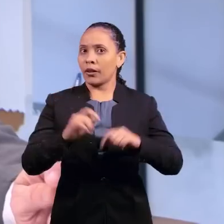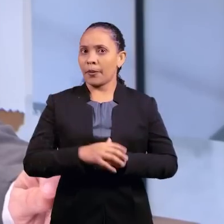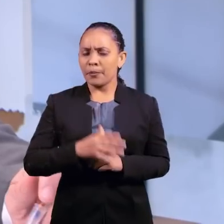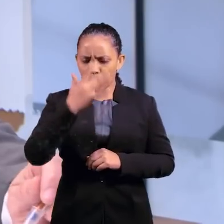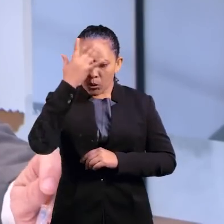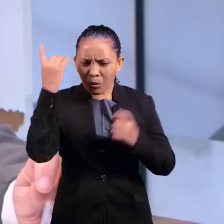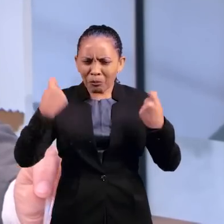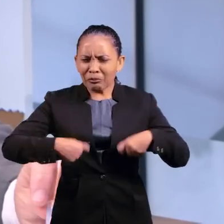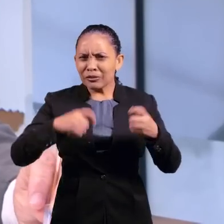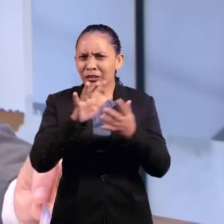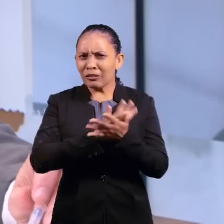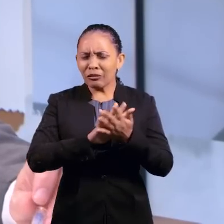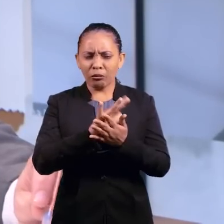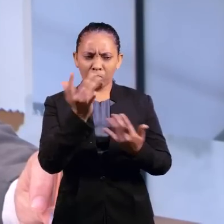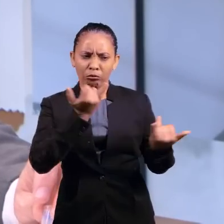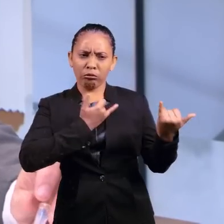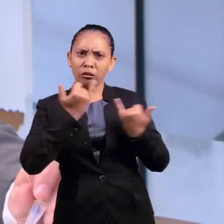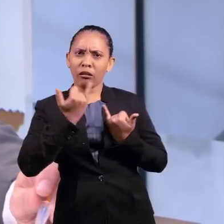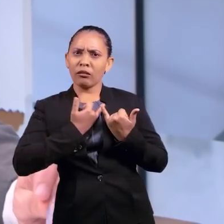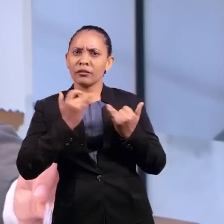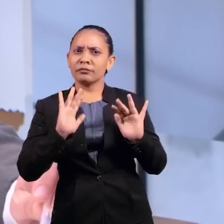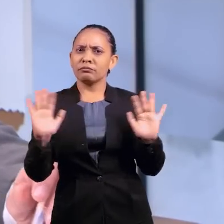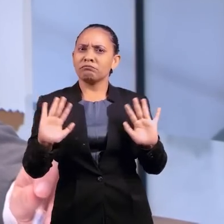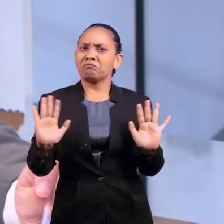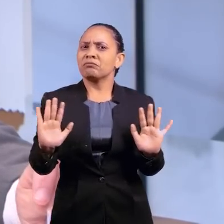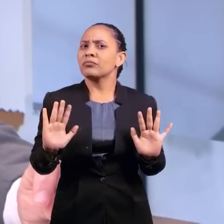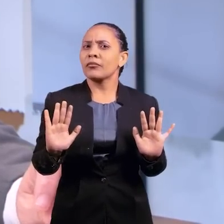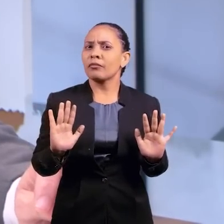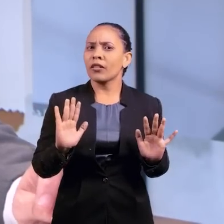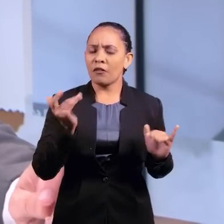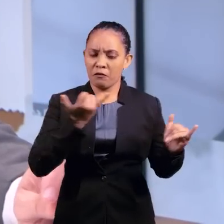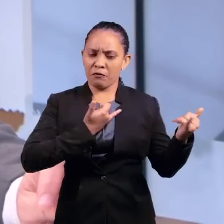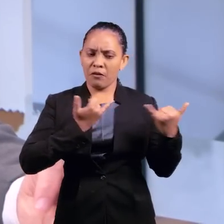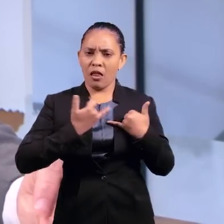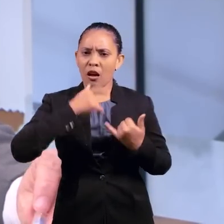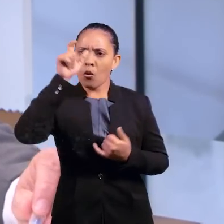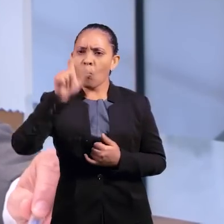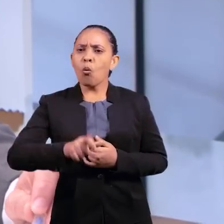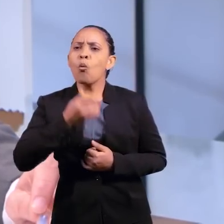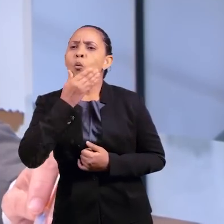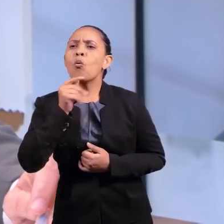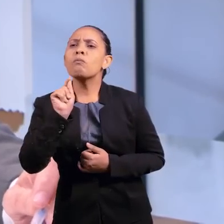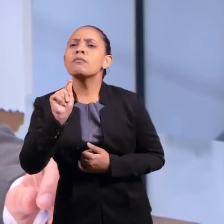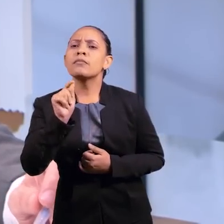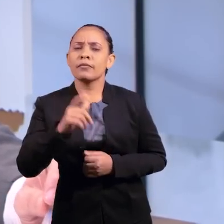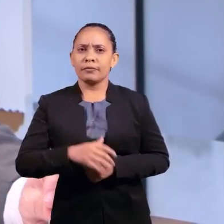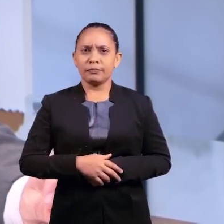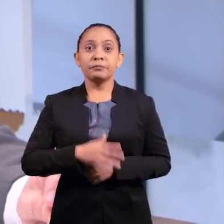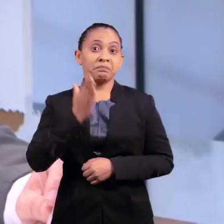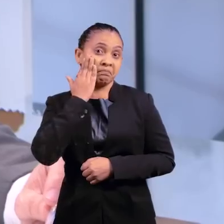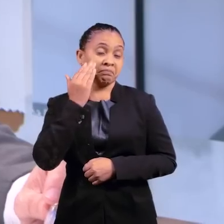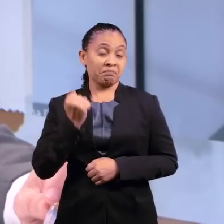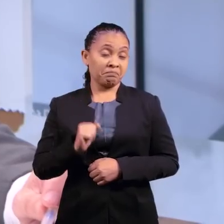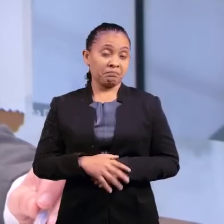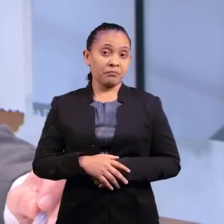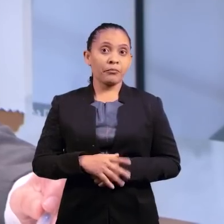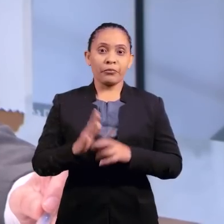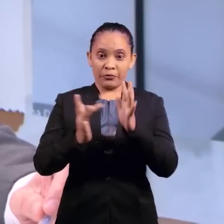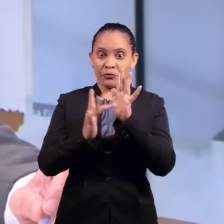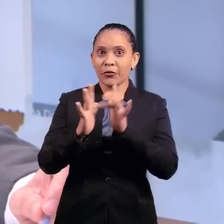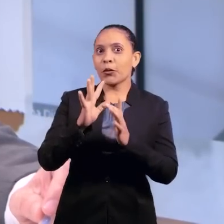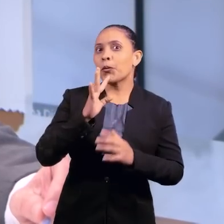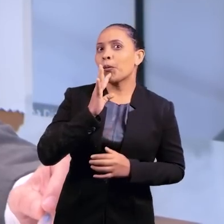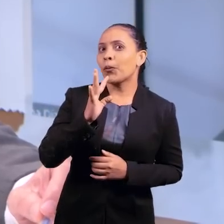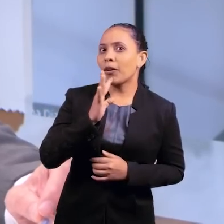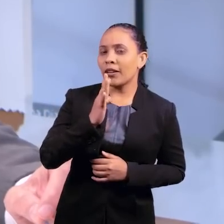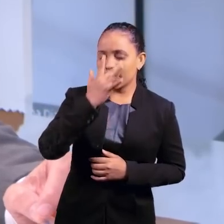ninguém precisava dizer a ele quem era o homem, porque ele sabia o que era o homem. O Senhor Jesus conhece o